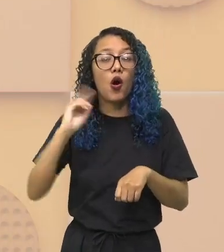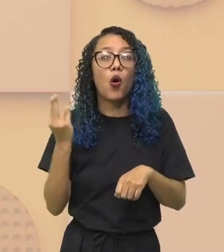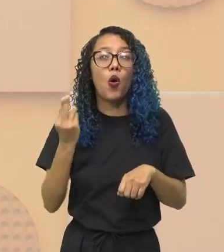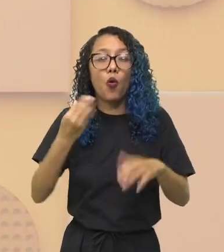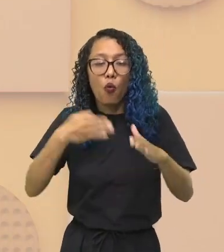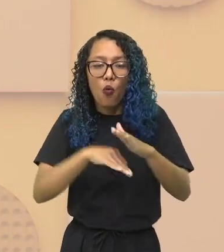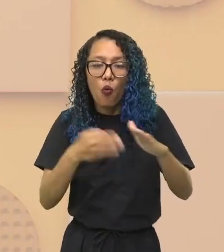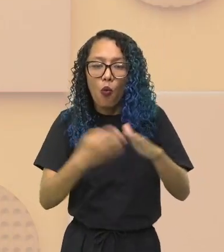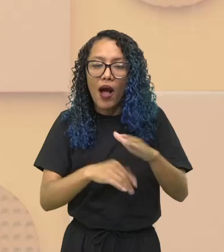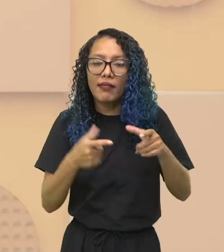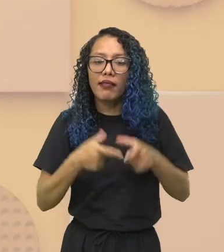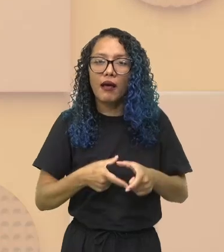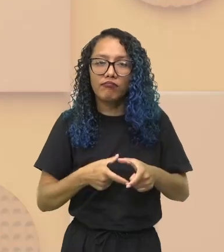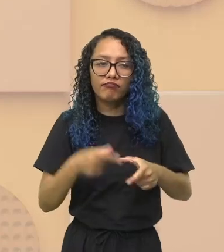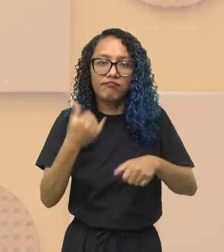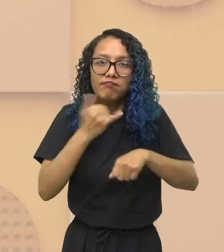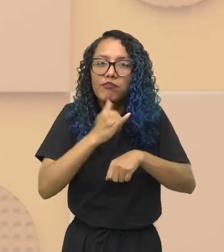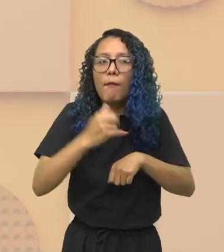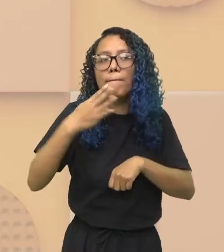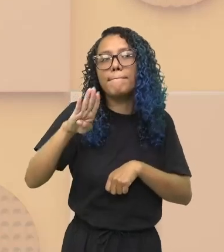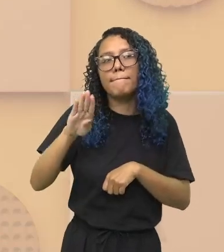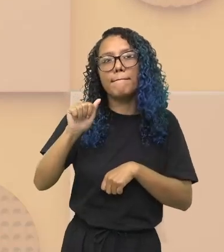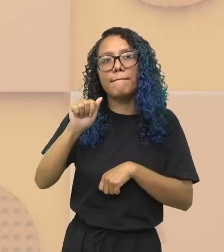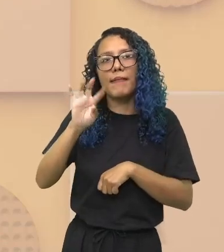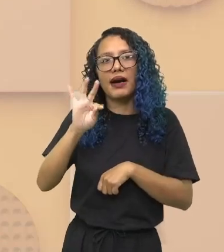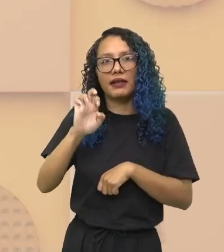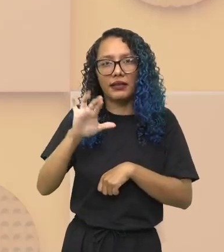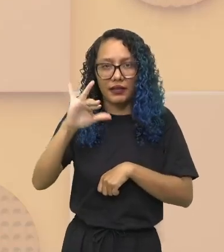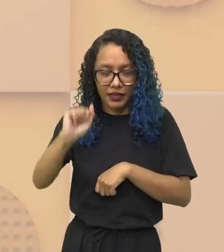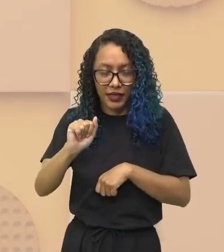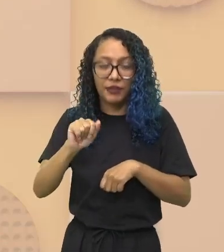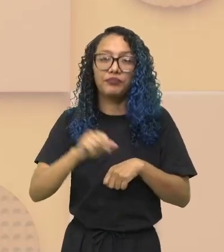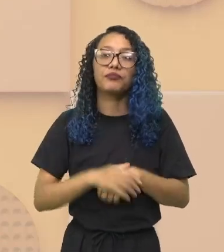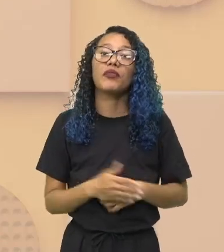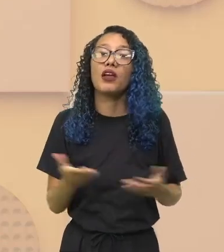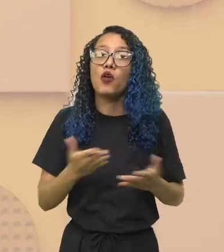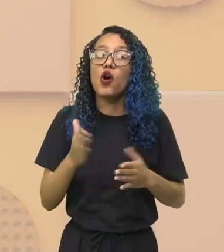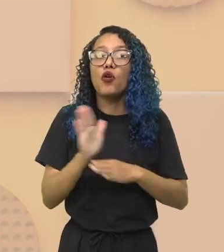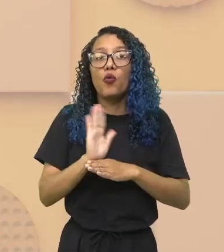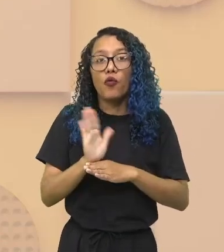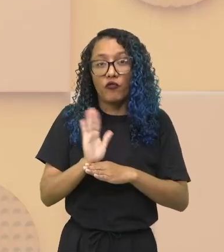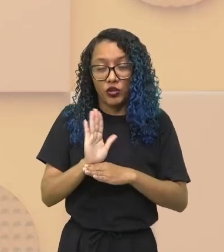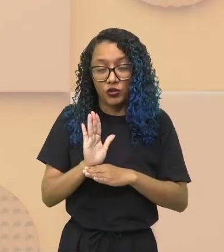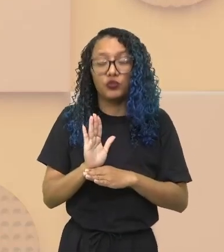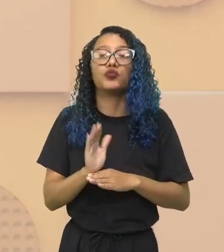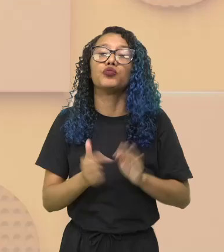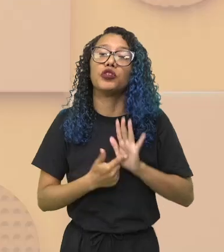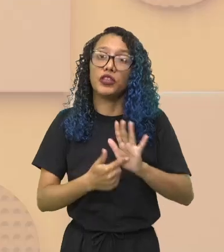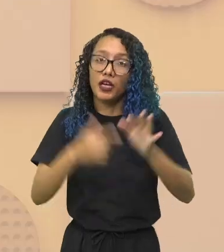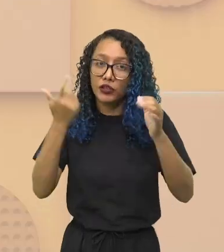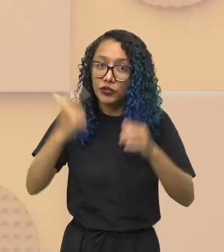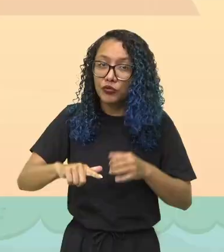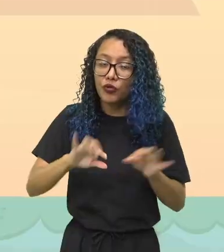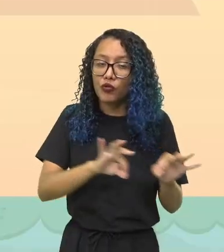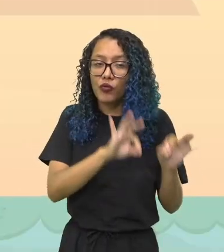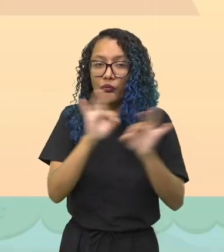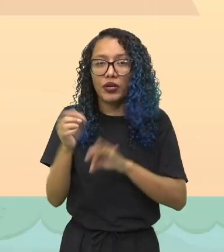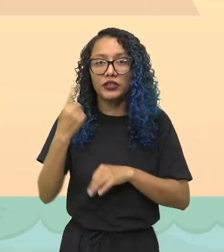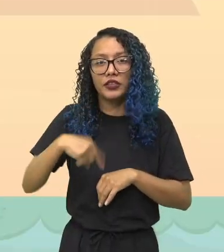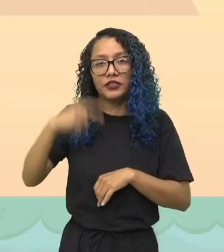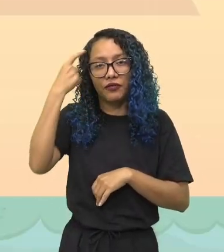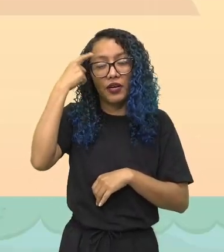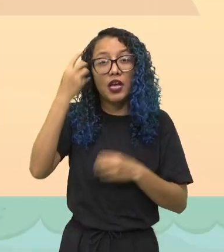VT para que a gente possa compreender melhor o funcionamento de um parque